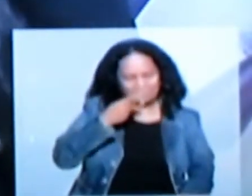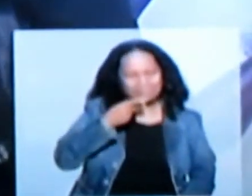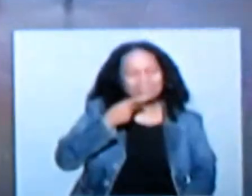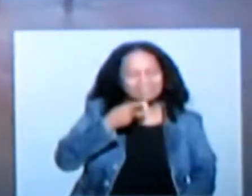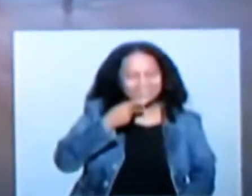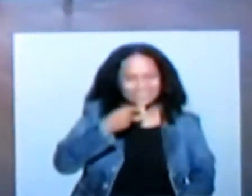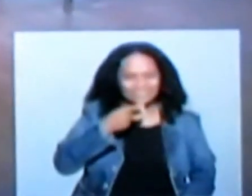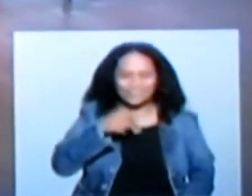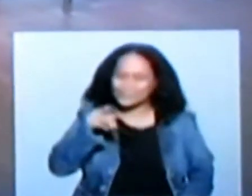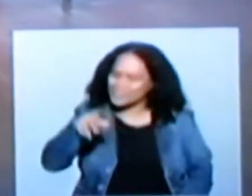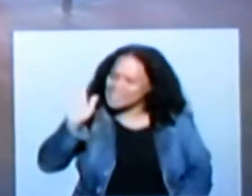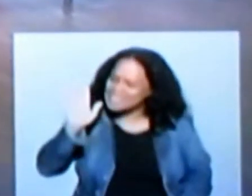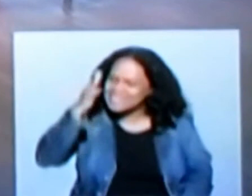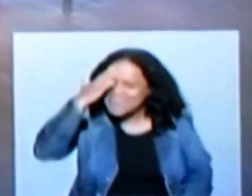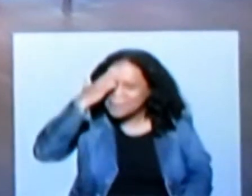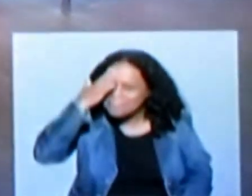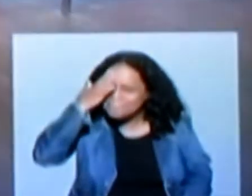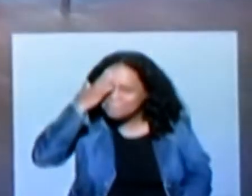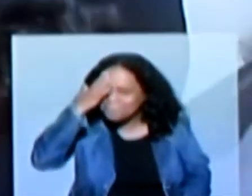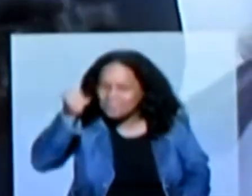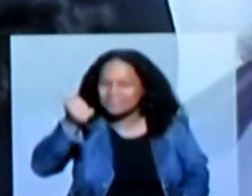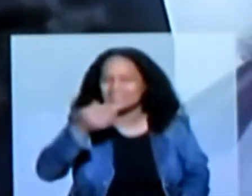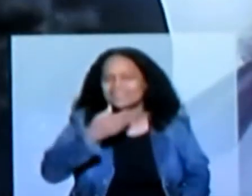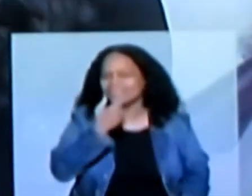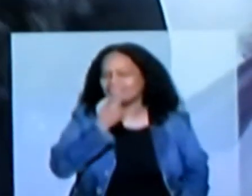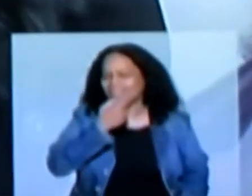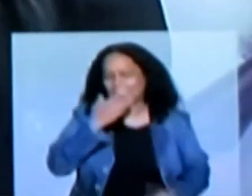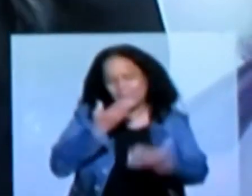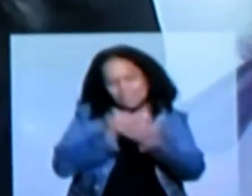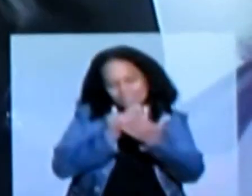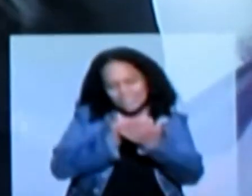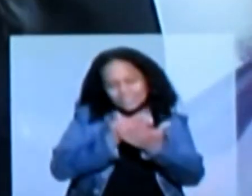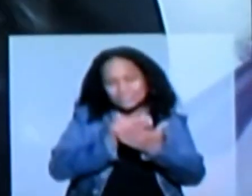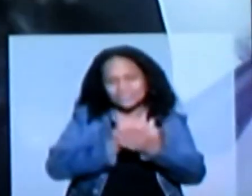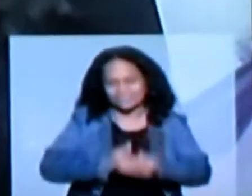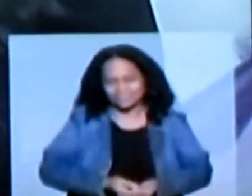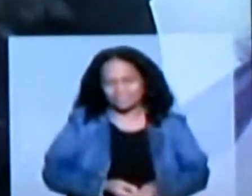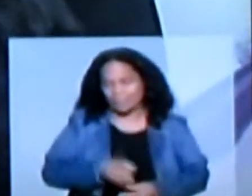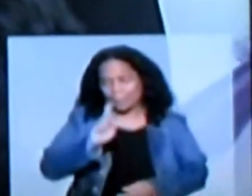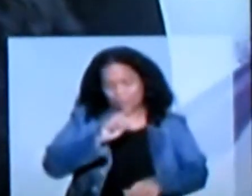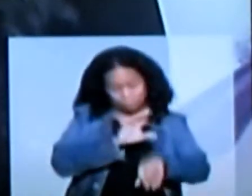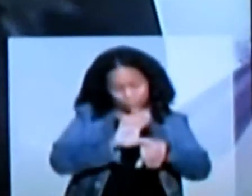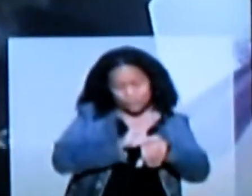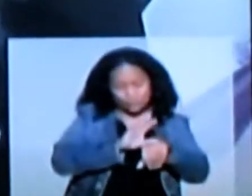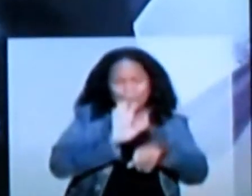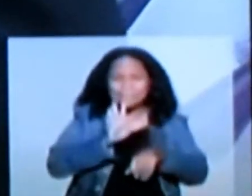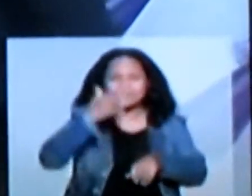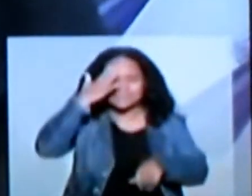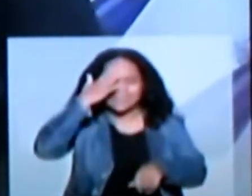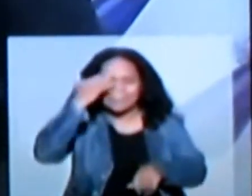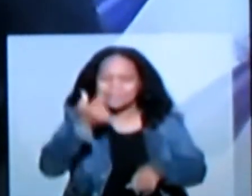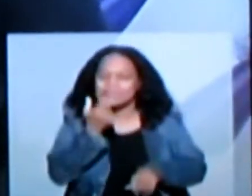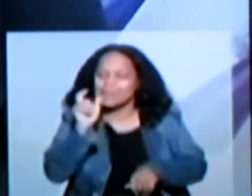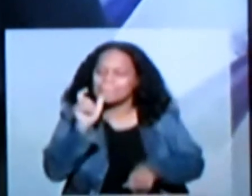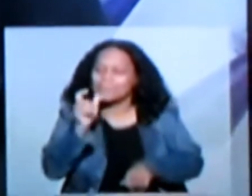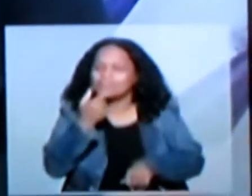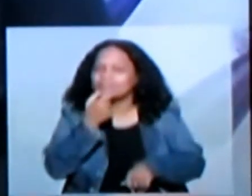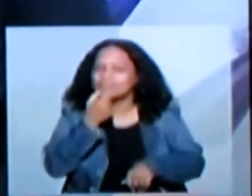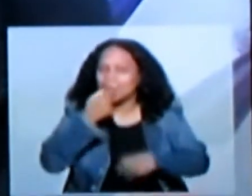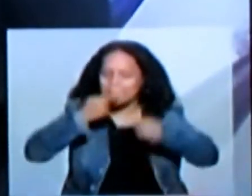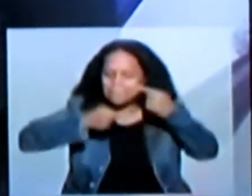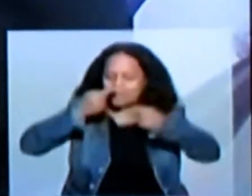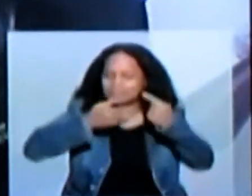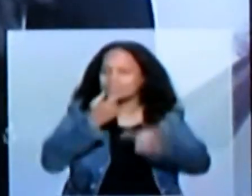falou. A danadinha já estudava inglês e... Não estudava, a gente não aprendeu no curso, mas já se ligava